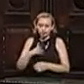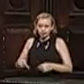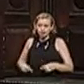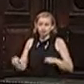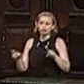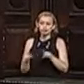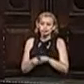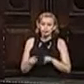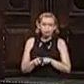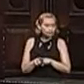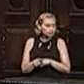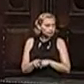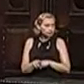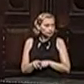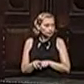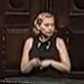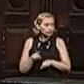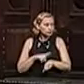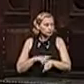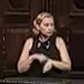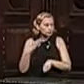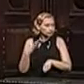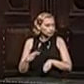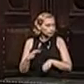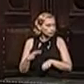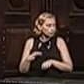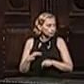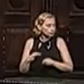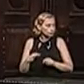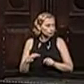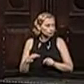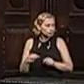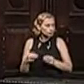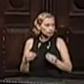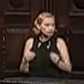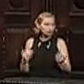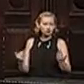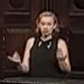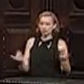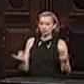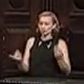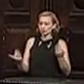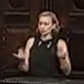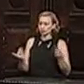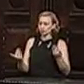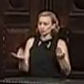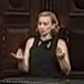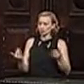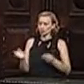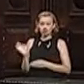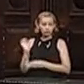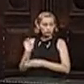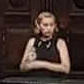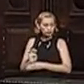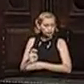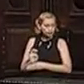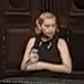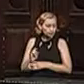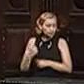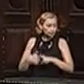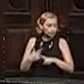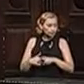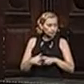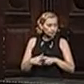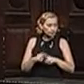ainda ficando no tema orçamentário, para que a gente possa fazer um paralelo com o que passa-se no Estado, porque o cidadão do Rio de